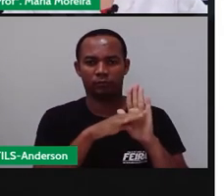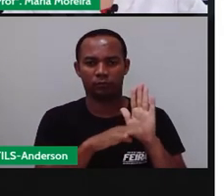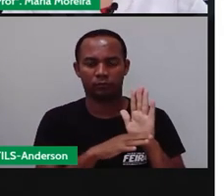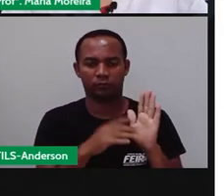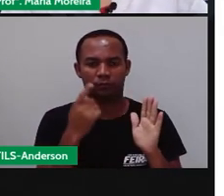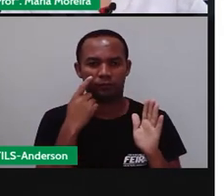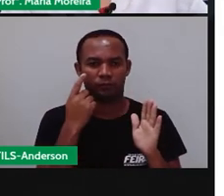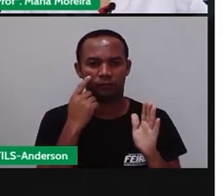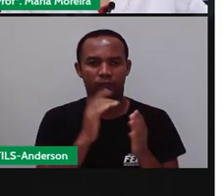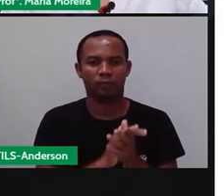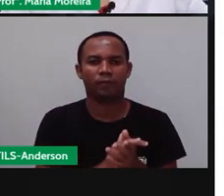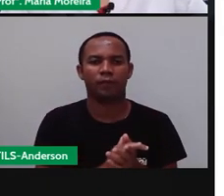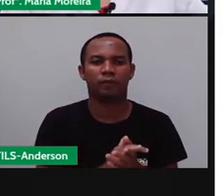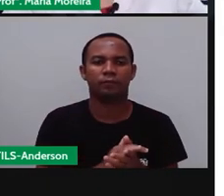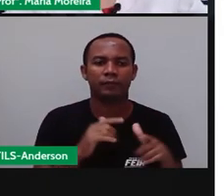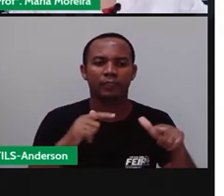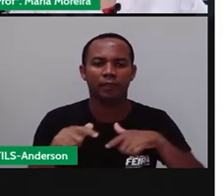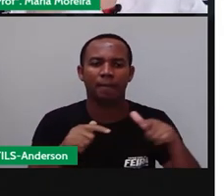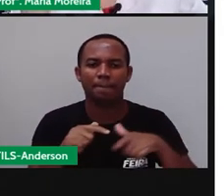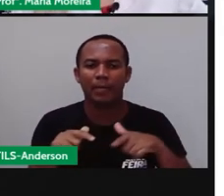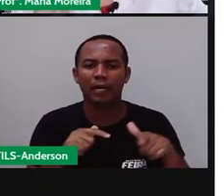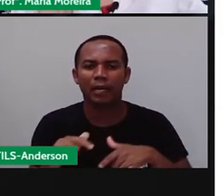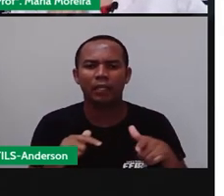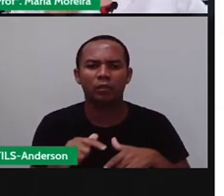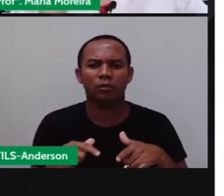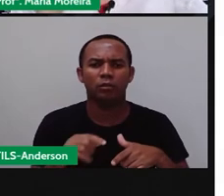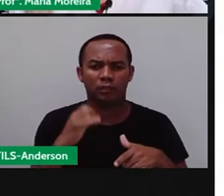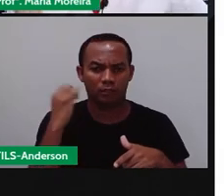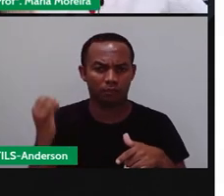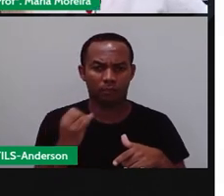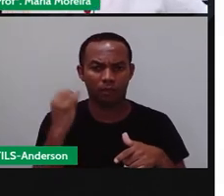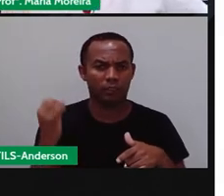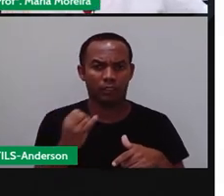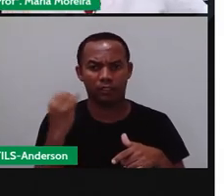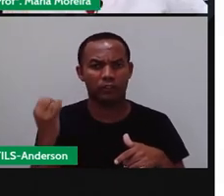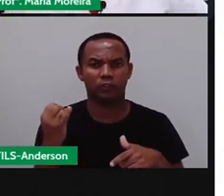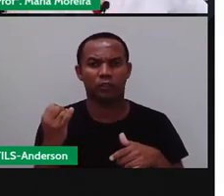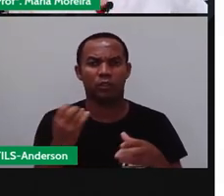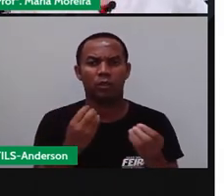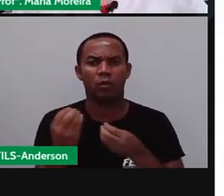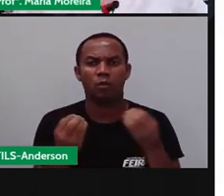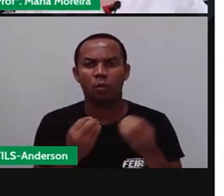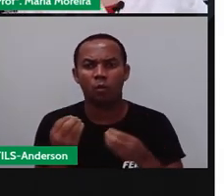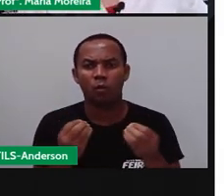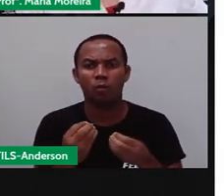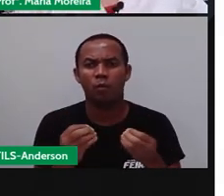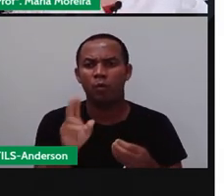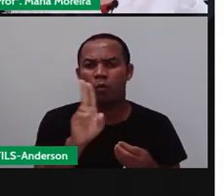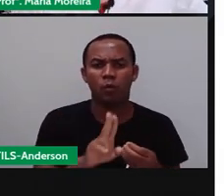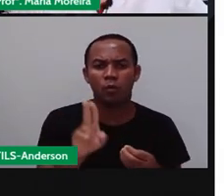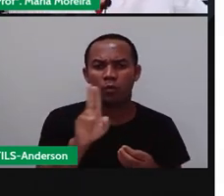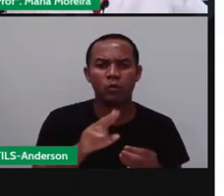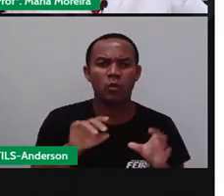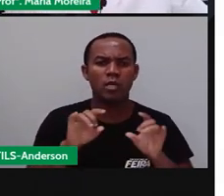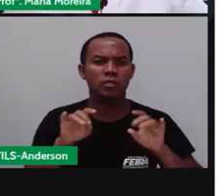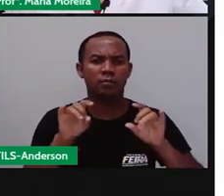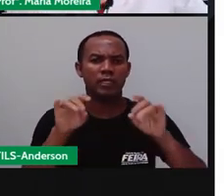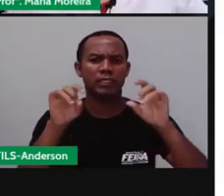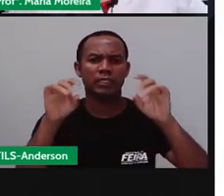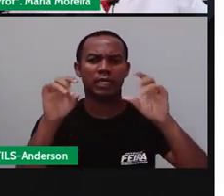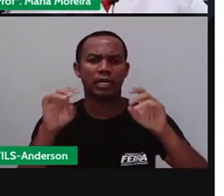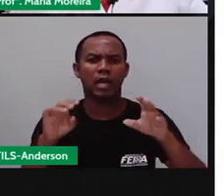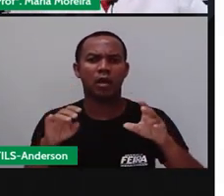né? Profissão, Anderson, é um trabalho ou atividade especializada